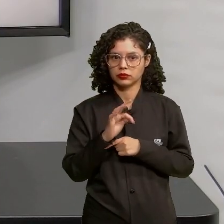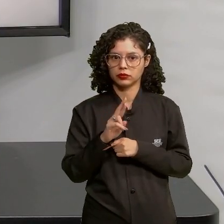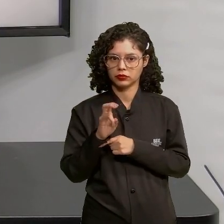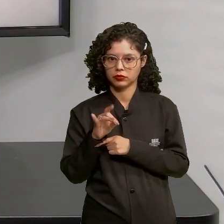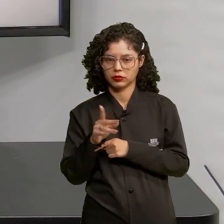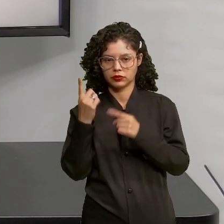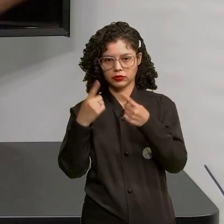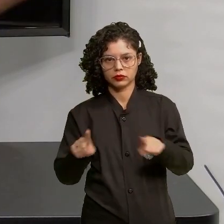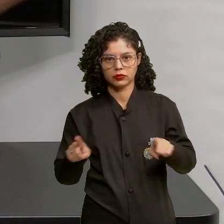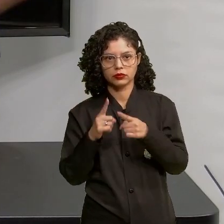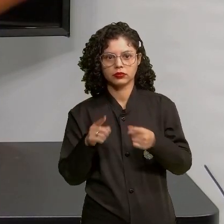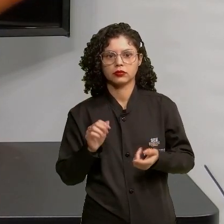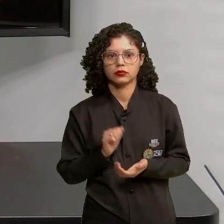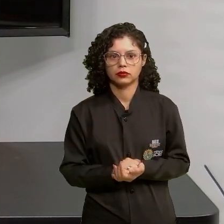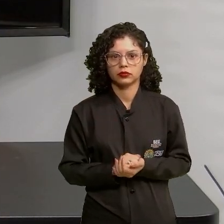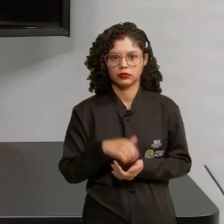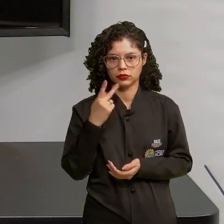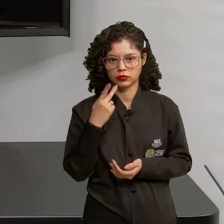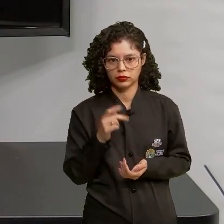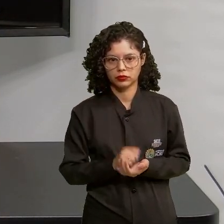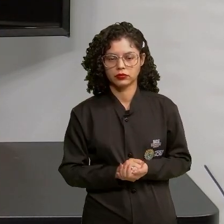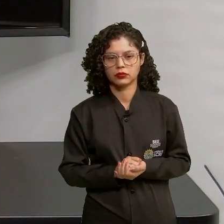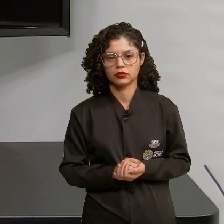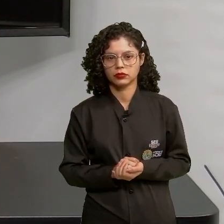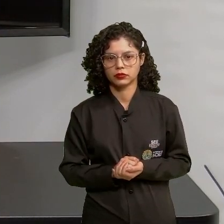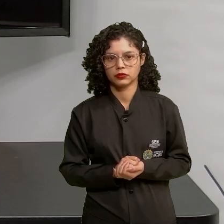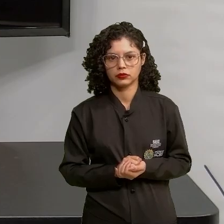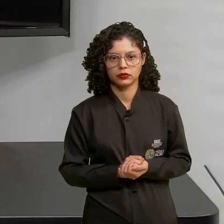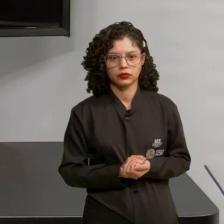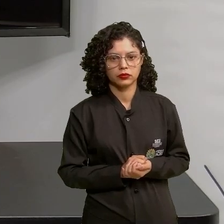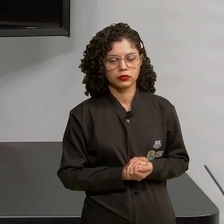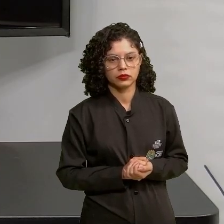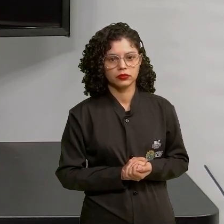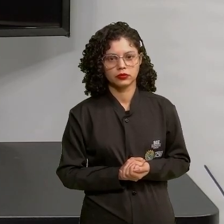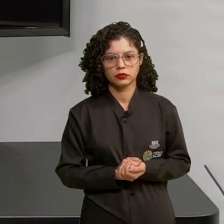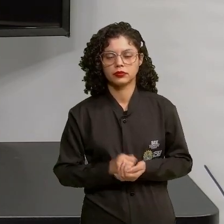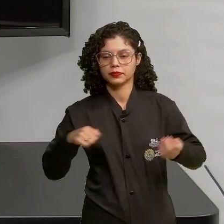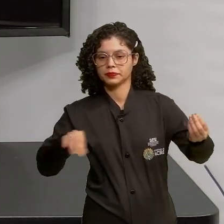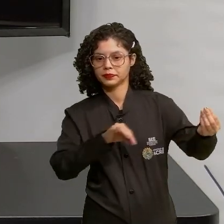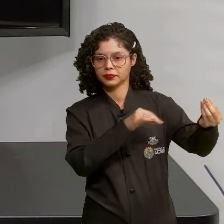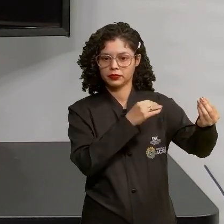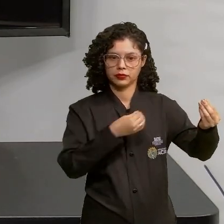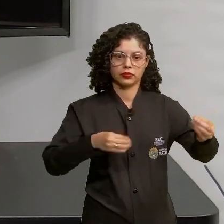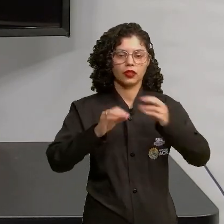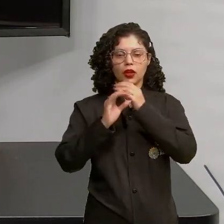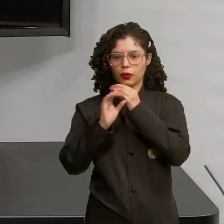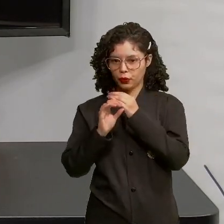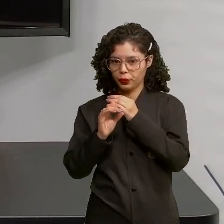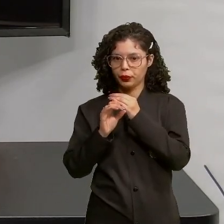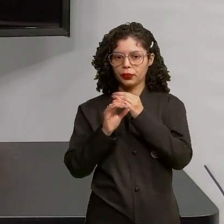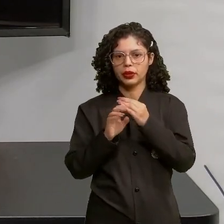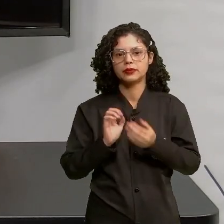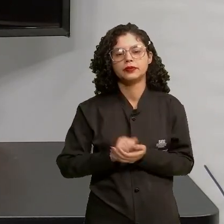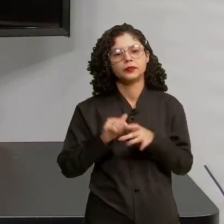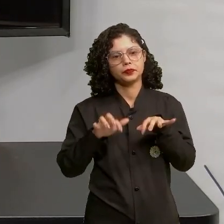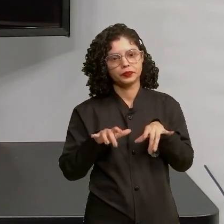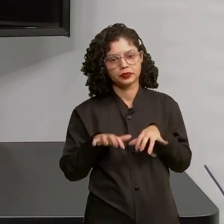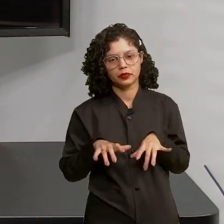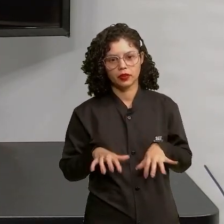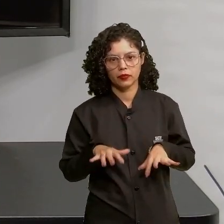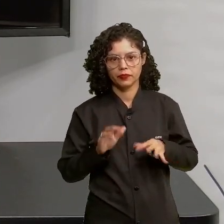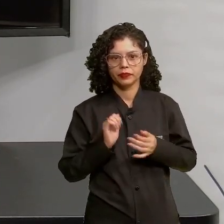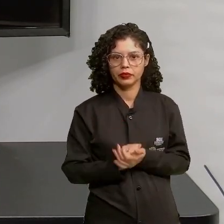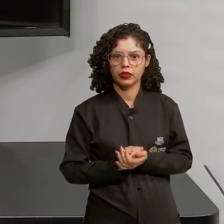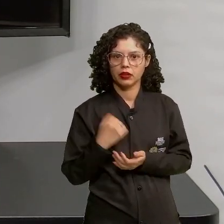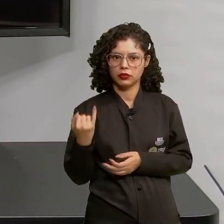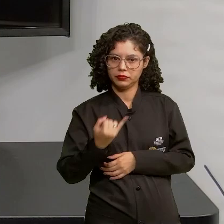instrumentos musicais. Nós falamos sobre os instrumentos musicais de corda, sopro, teclado. E